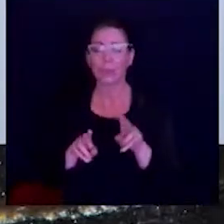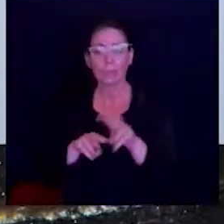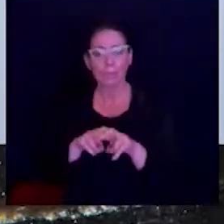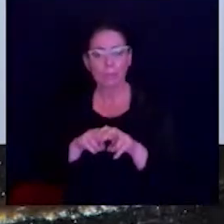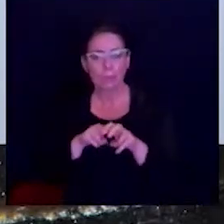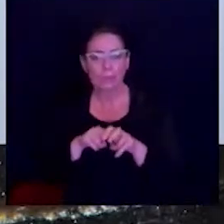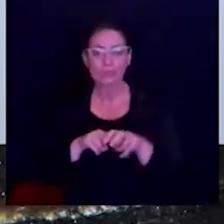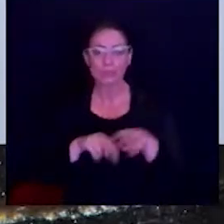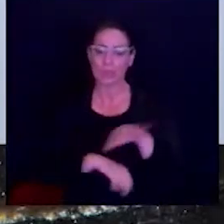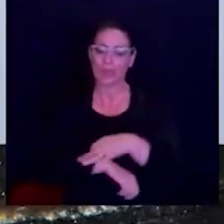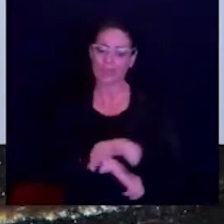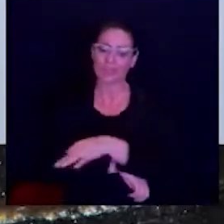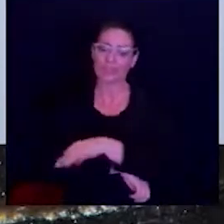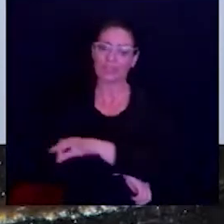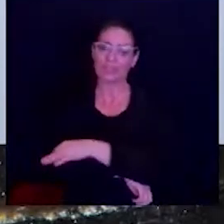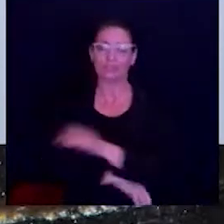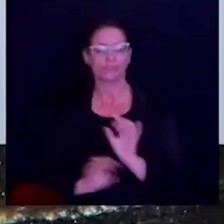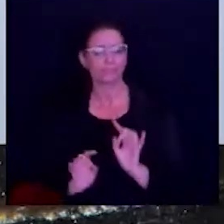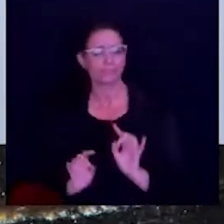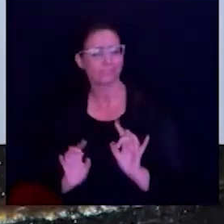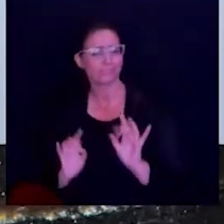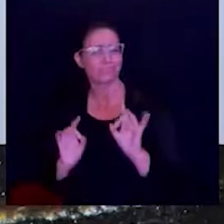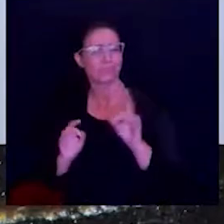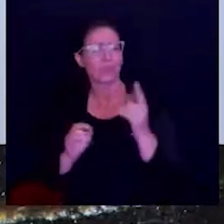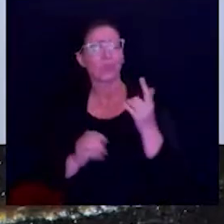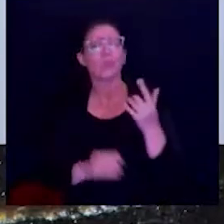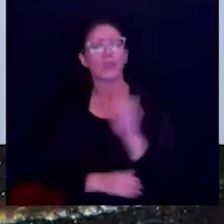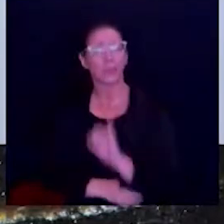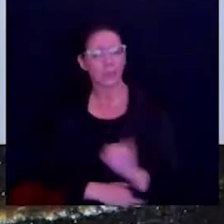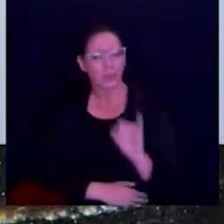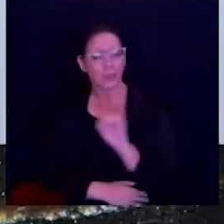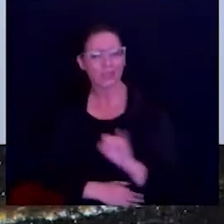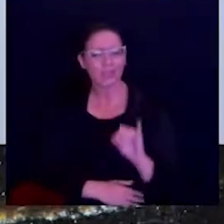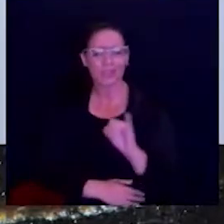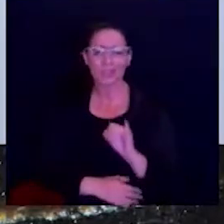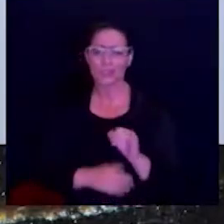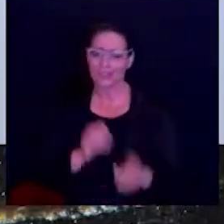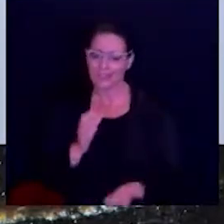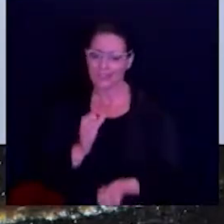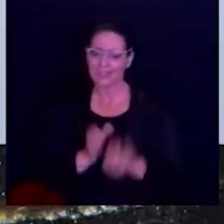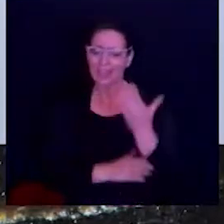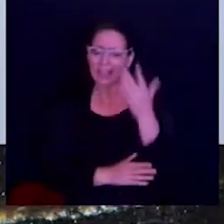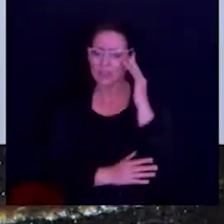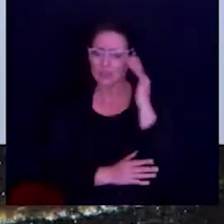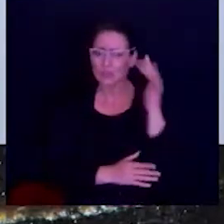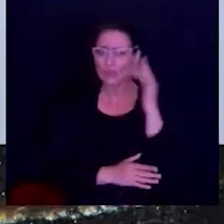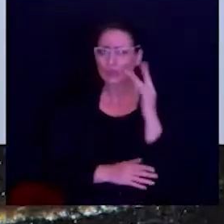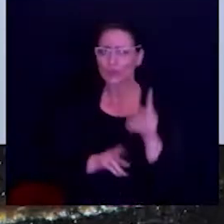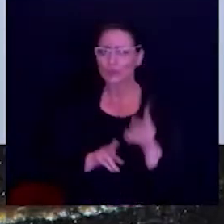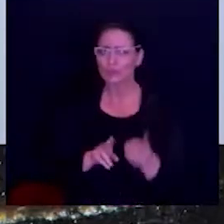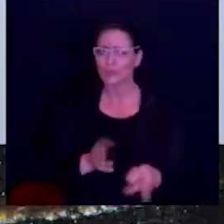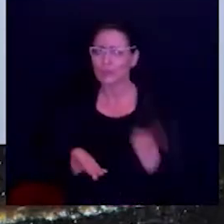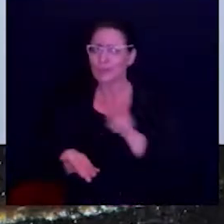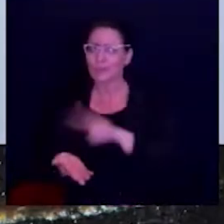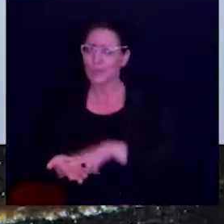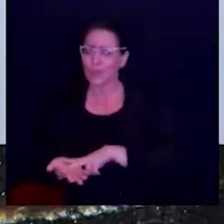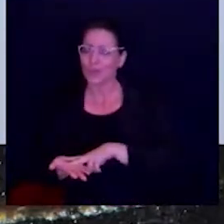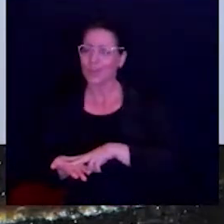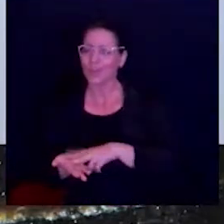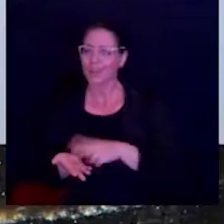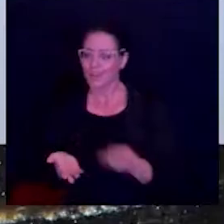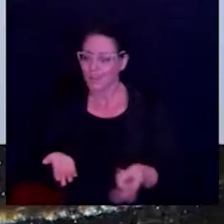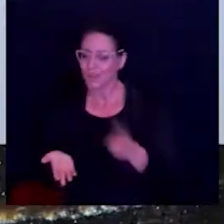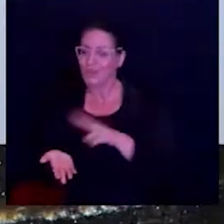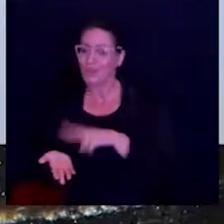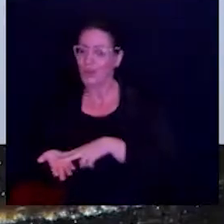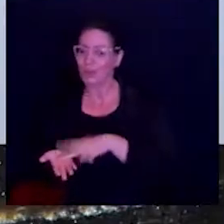à sociedade, é tão especial e importante. Materializar sonhos é para aqueles que acreditam que sonhar é o início